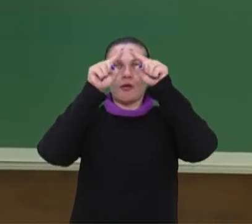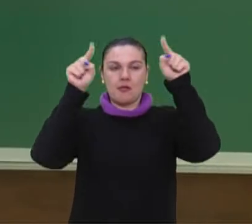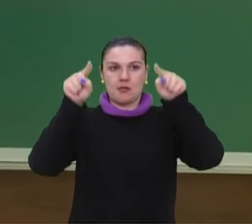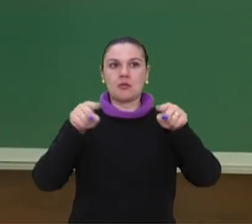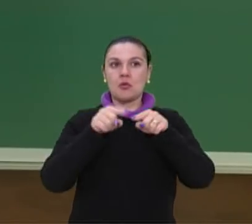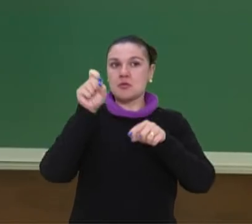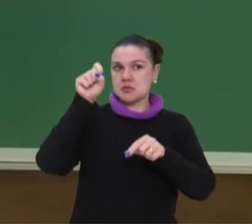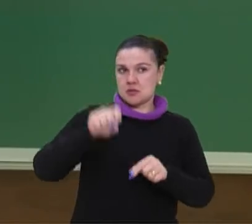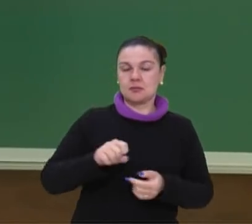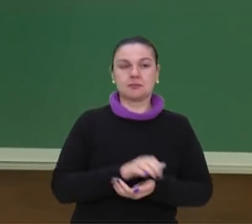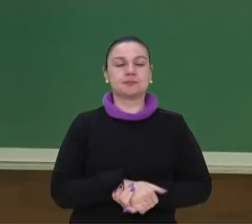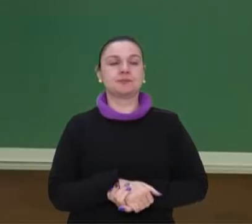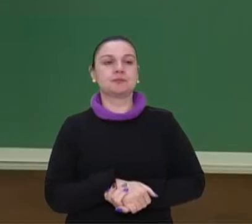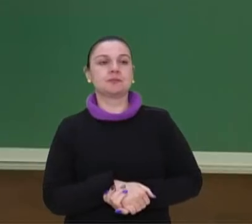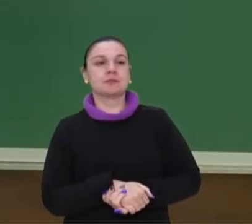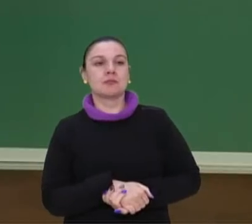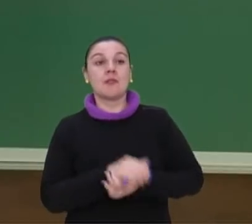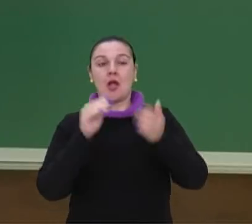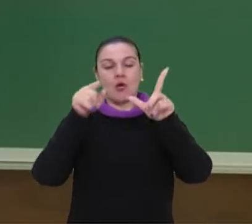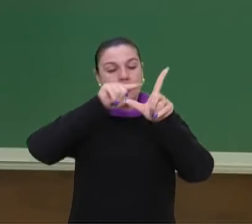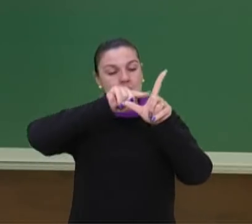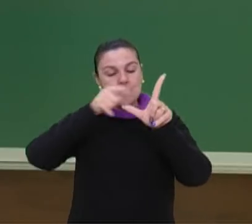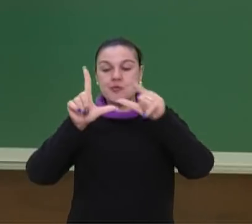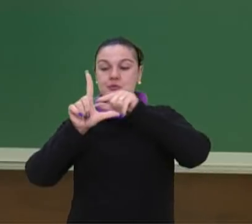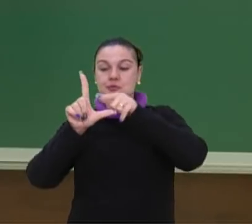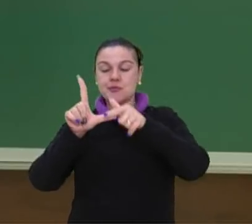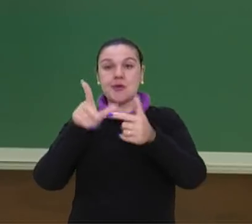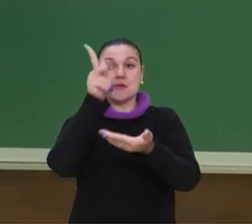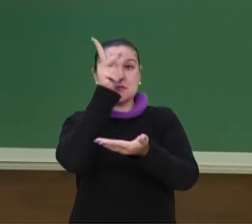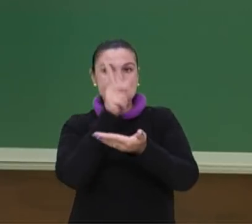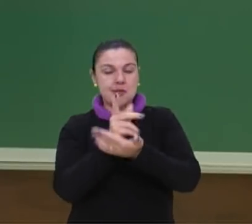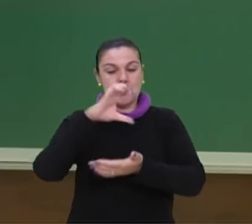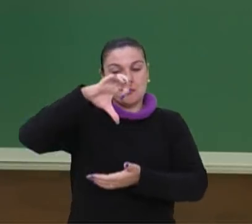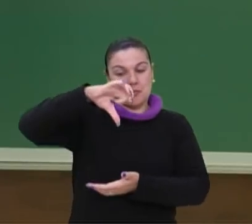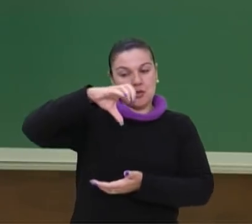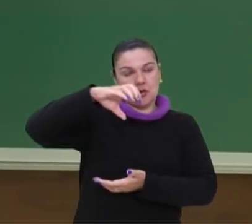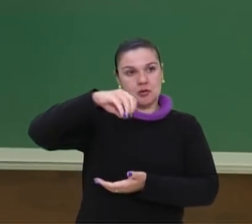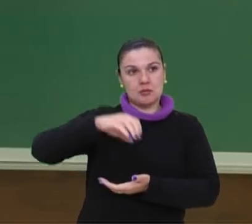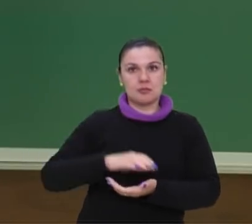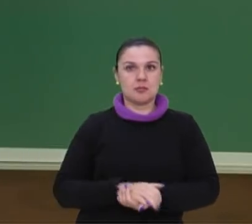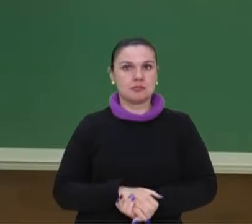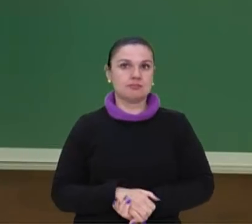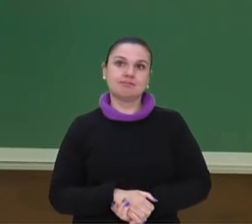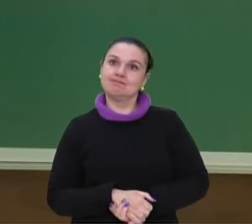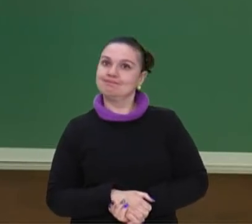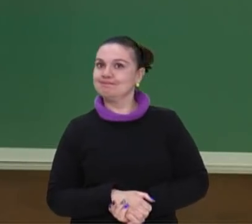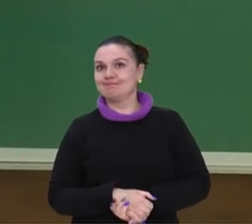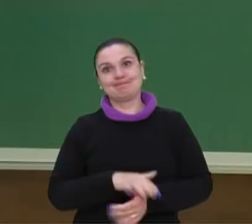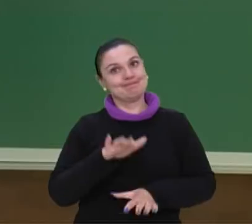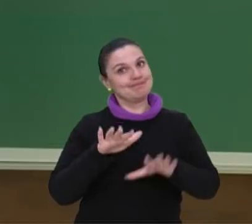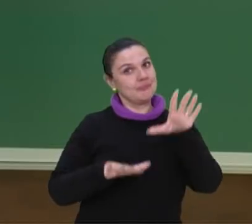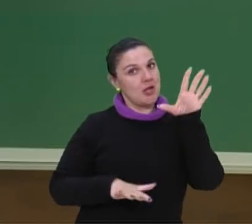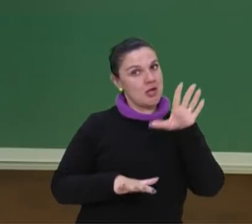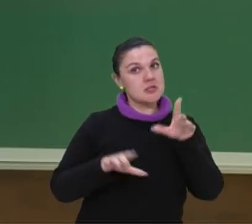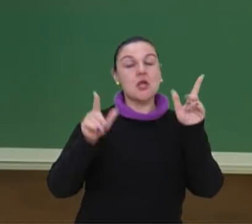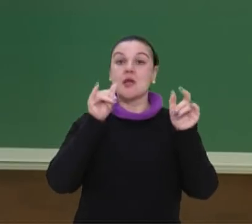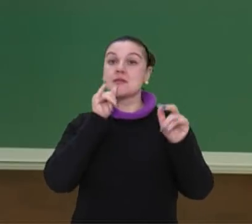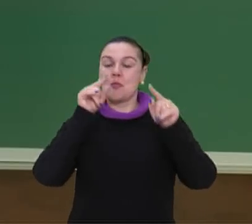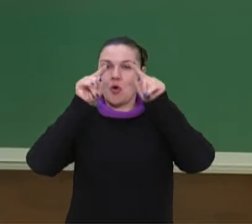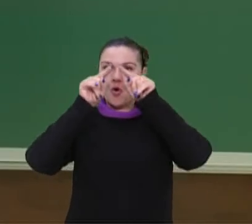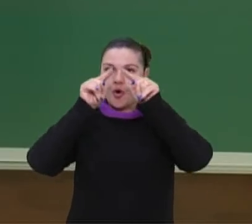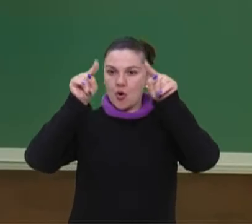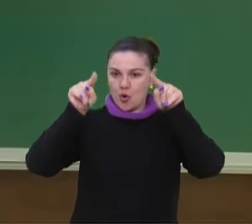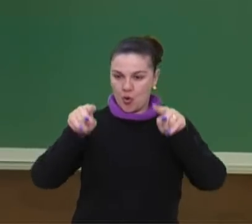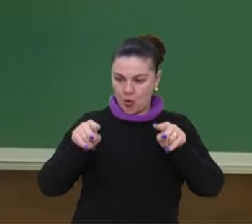2. Os ângulos internos dos quadriláteros são de 90 graus. Nem sempre, né? O quadrado, sim, é de